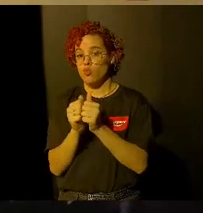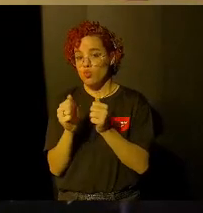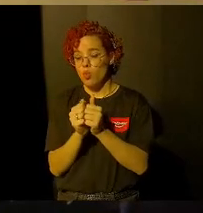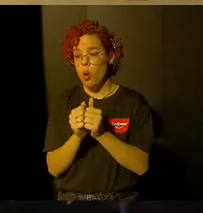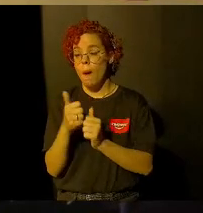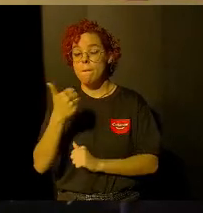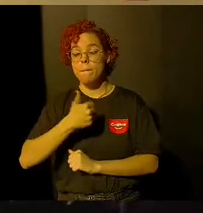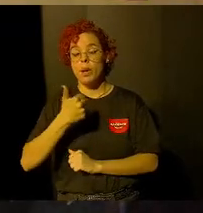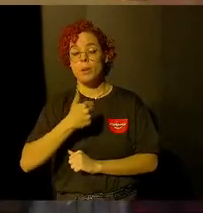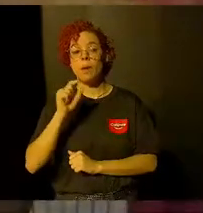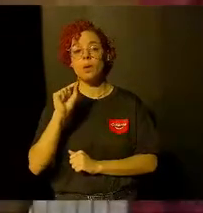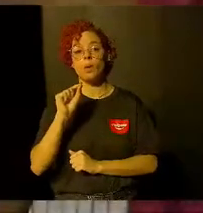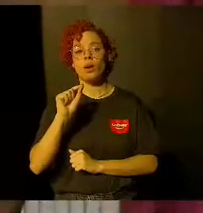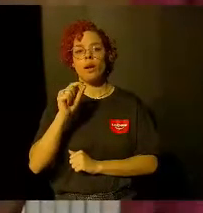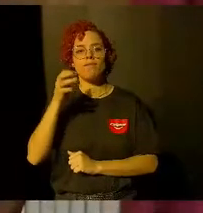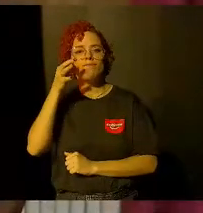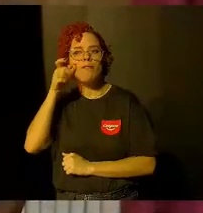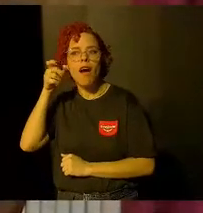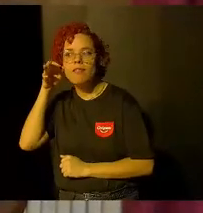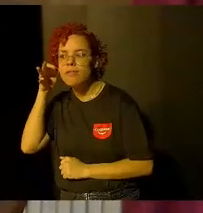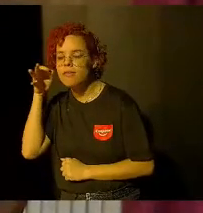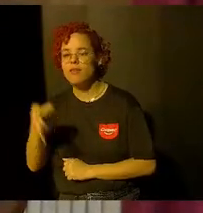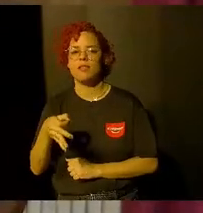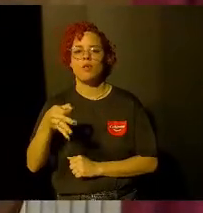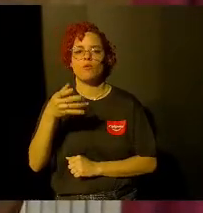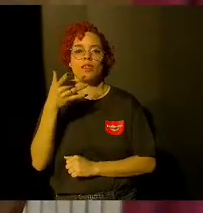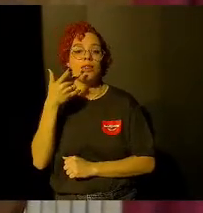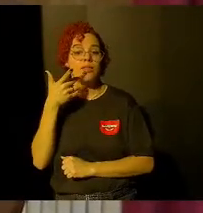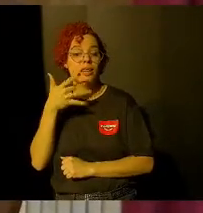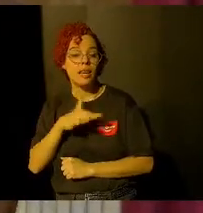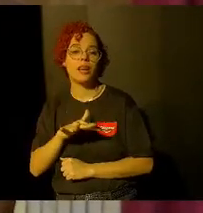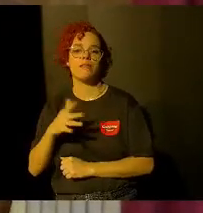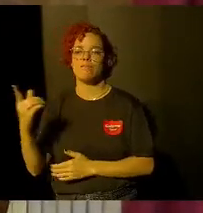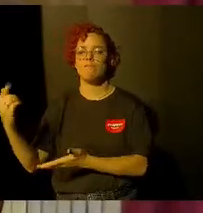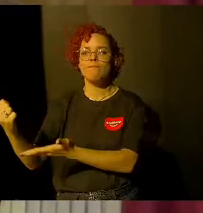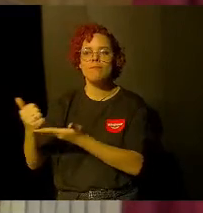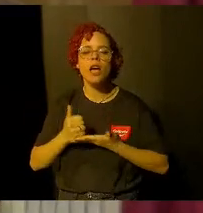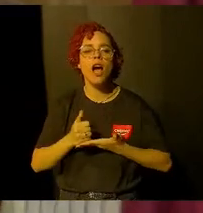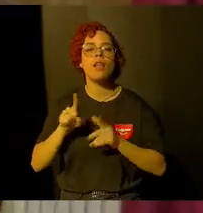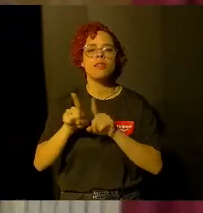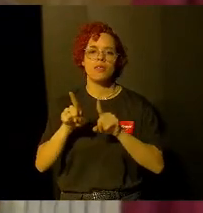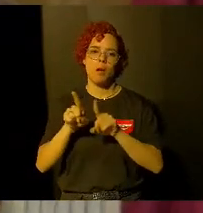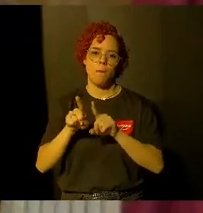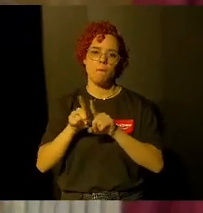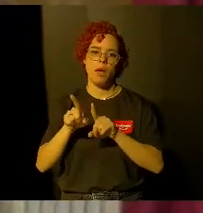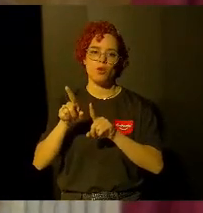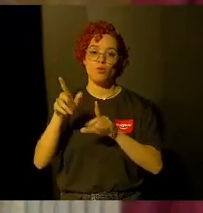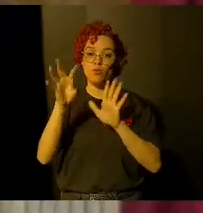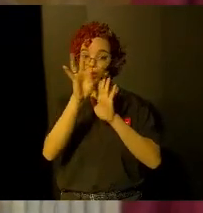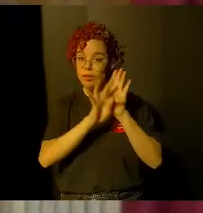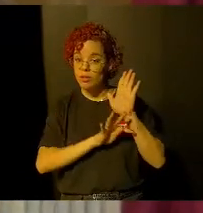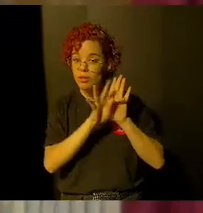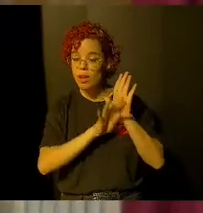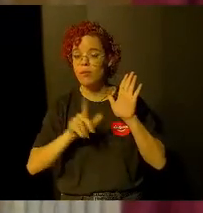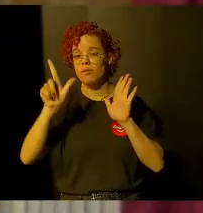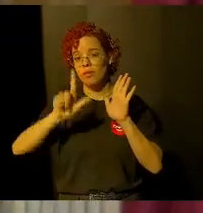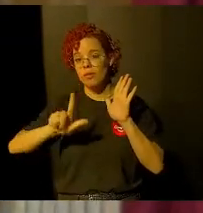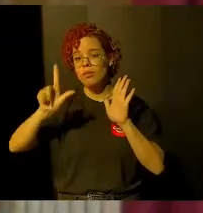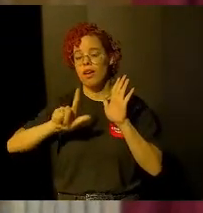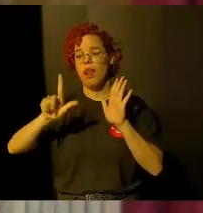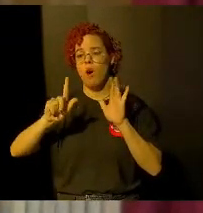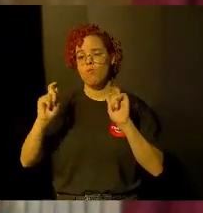recomendação seria atenção ao que a menina da trás e a segunda os textos literários todos como possibilidade